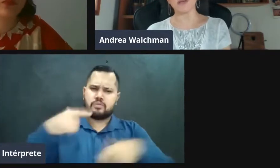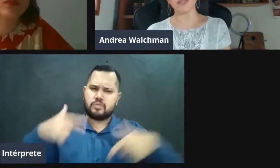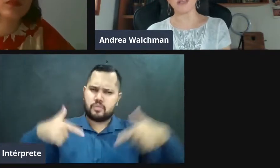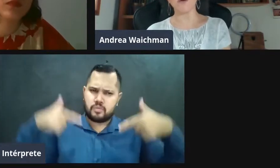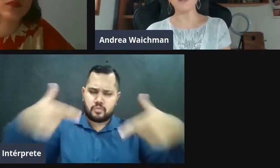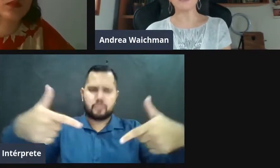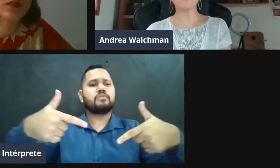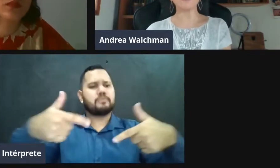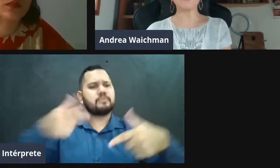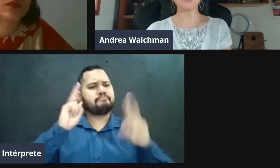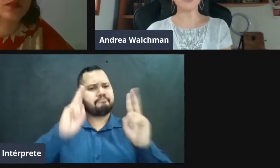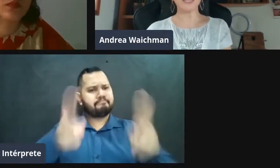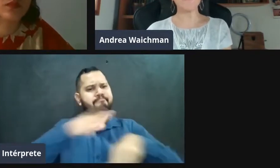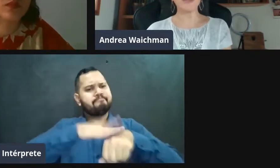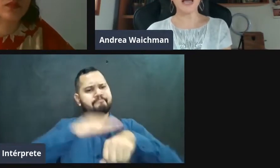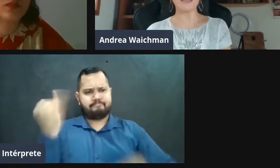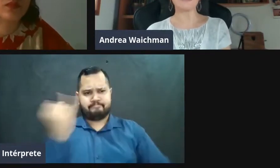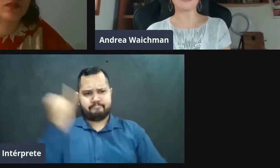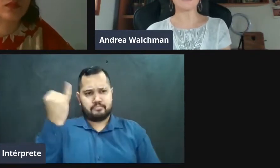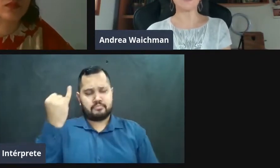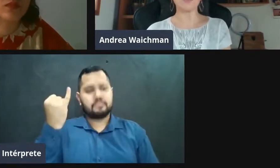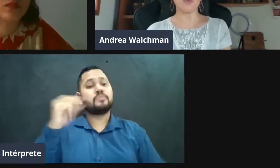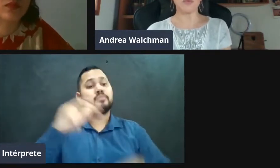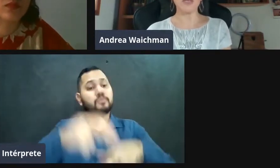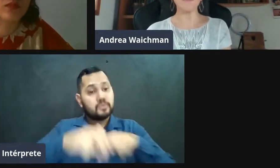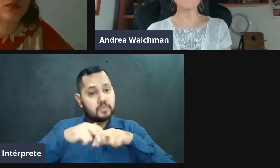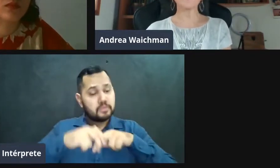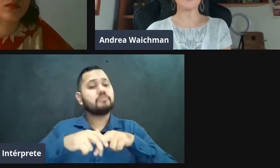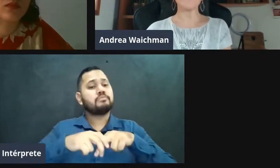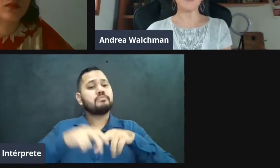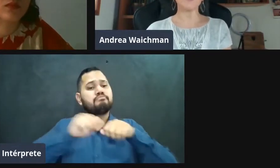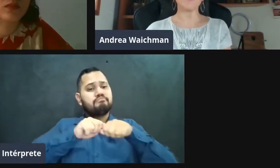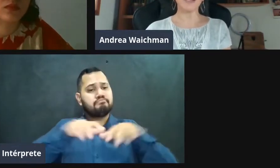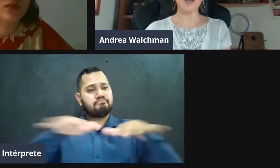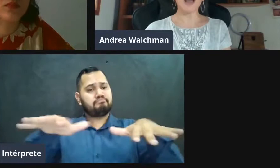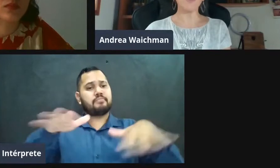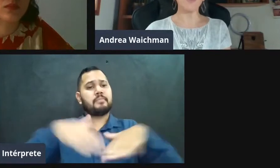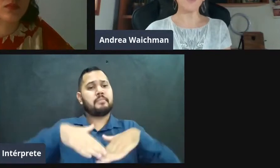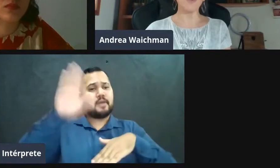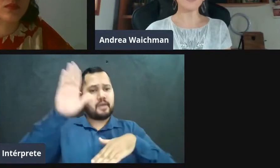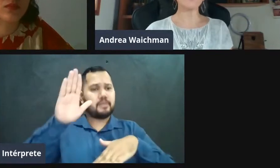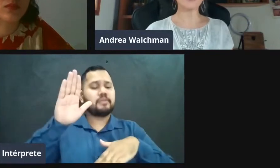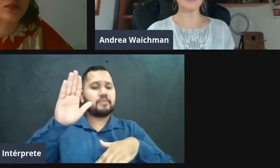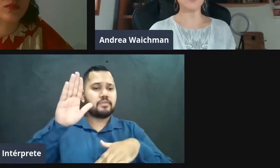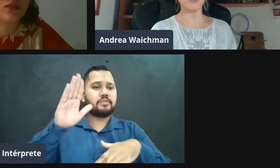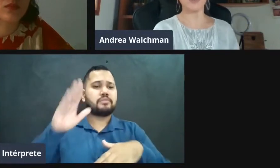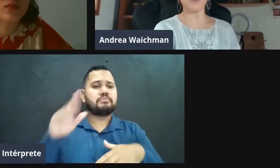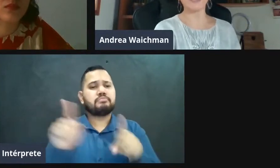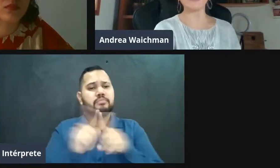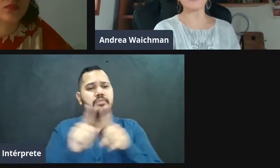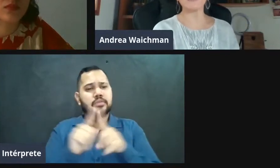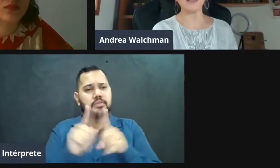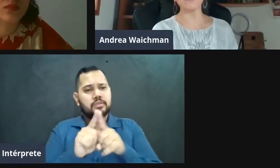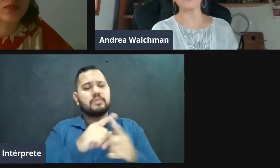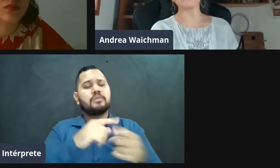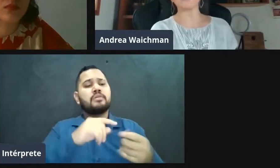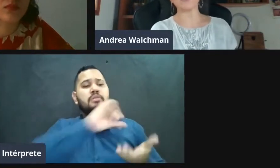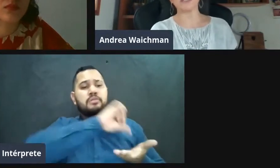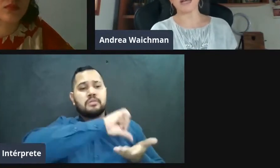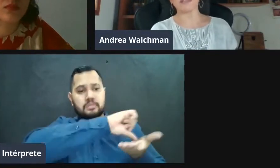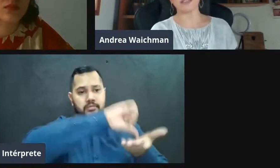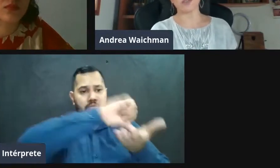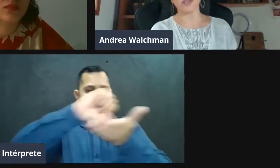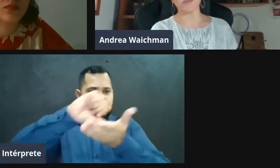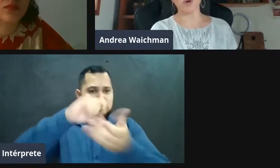é fundamental. Inclusive, a gente quer ampliar essa questão da autonomia, levando para as unidades do interior a criação